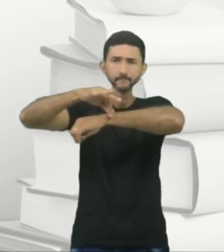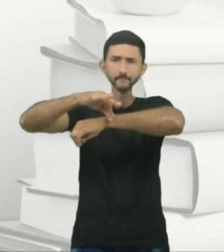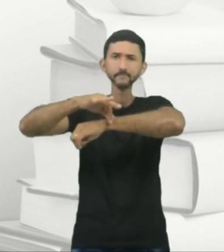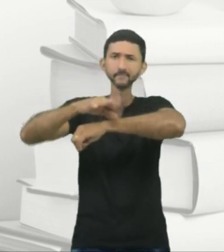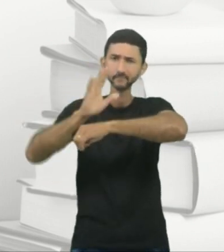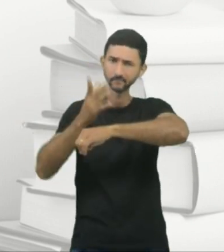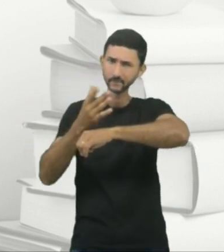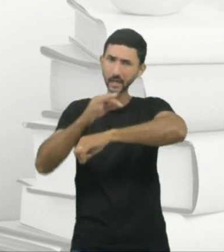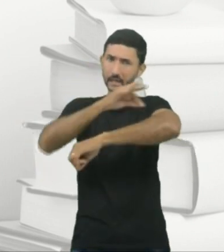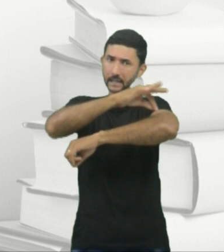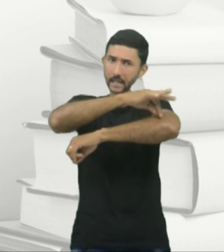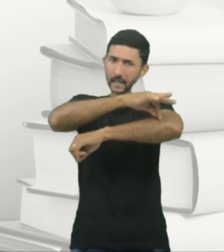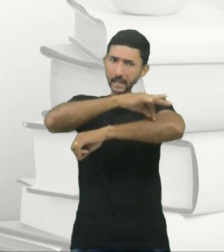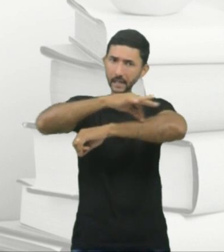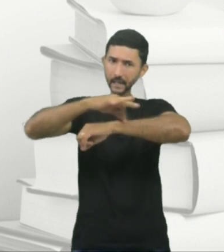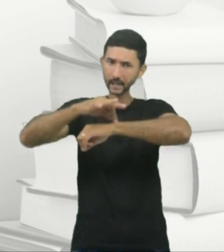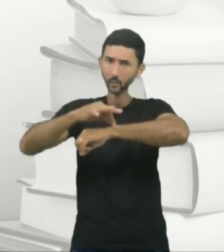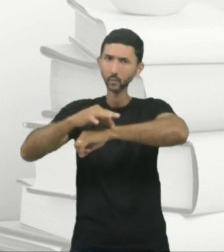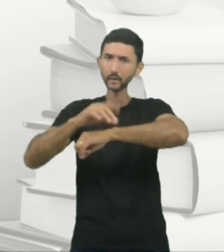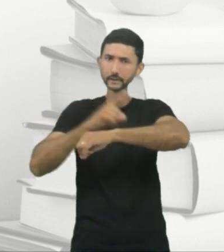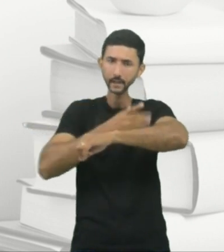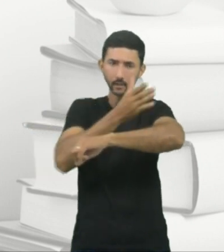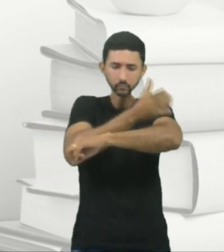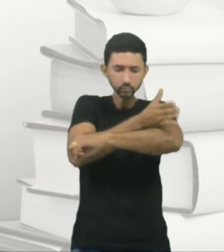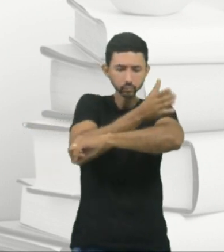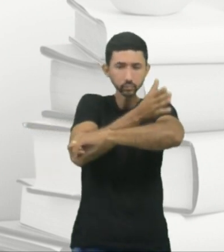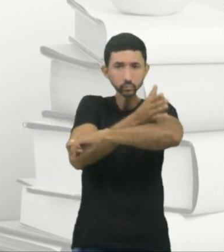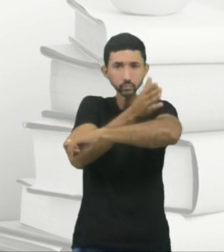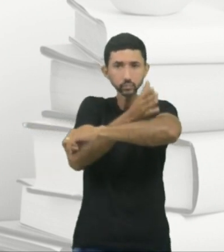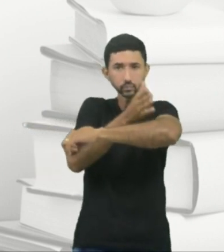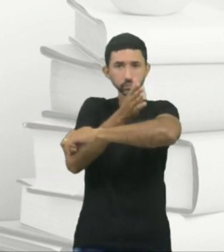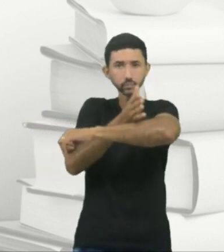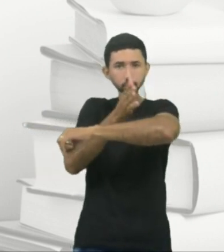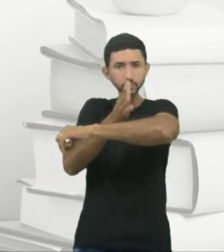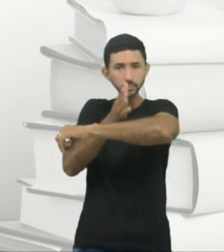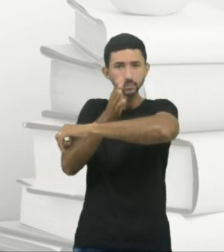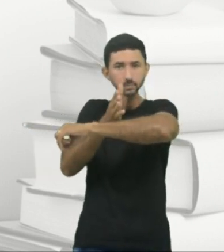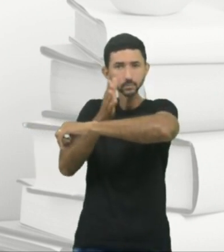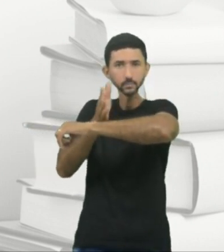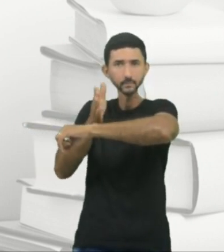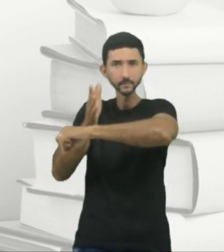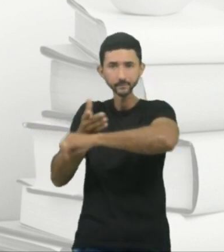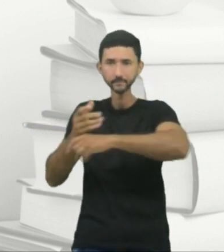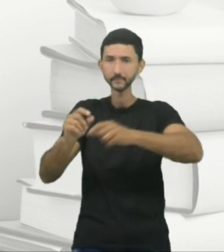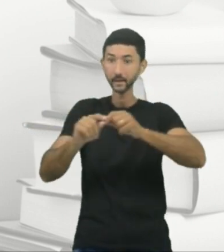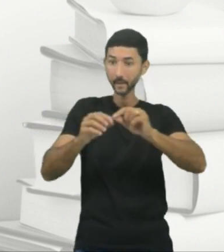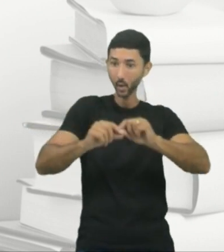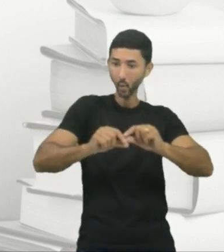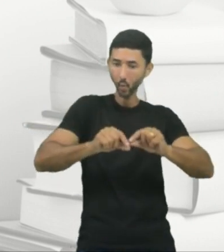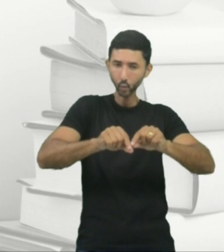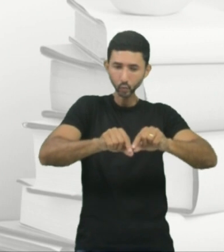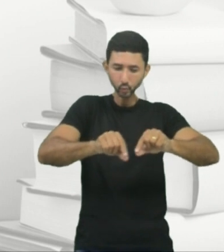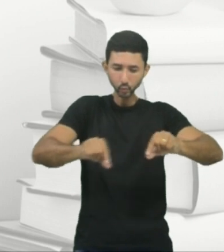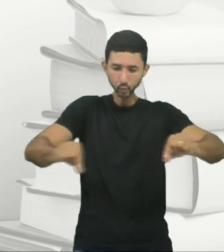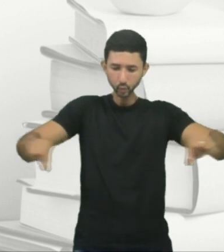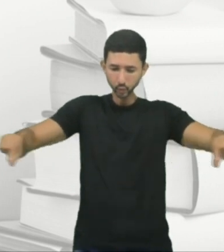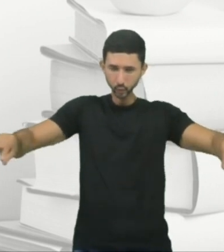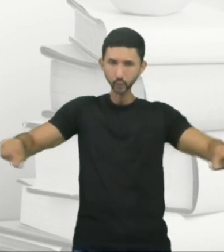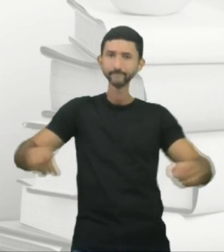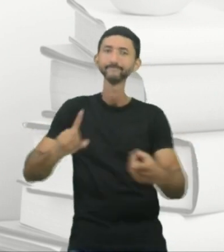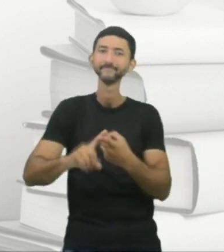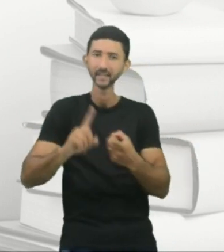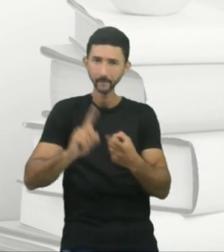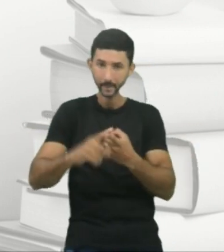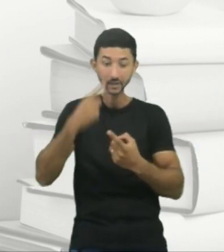já observaram que na régua existem as distâncias dos centímetros. Na trena, vocês já tiveram a oportunidade